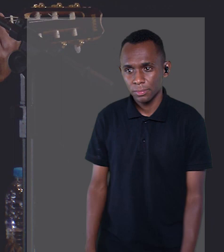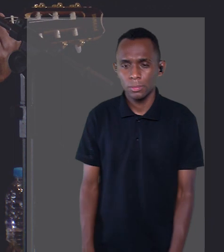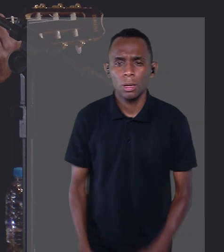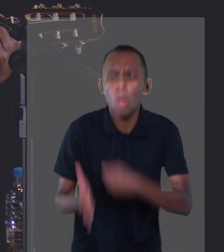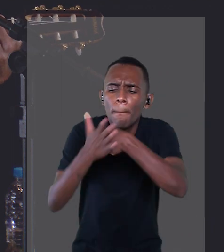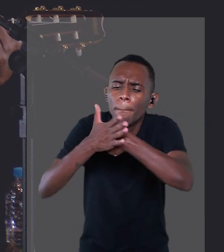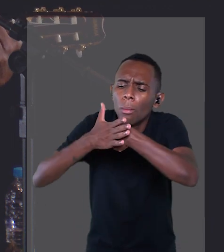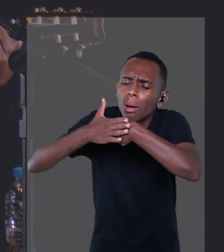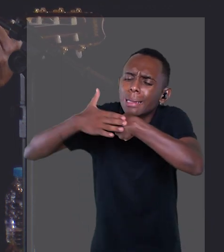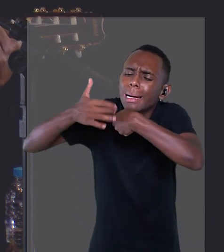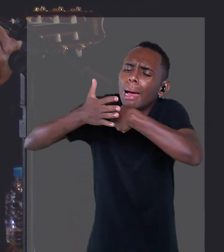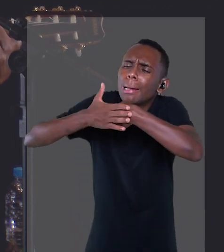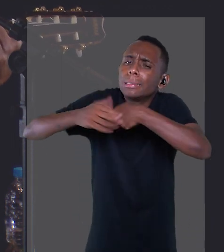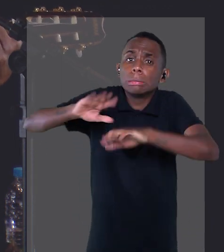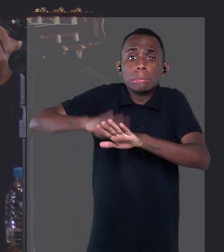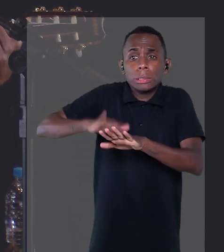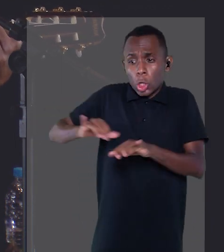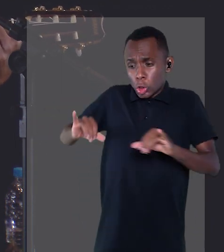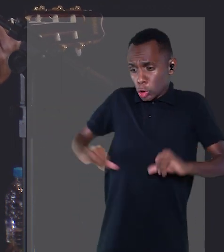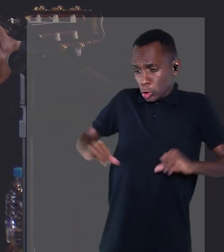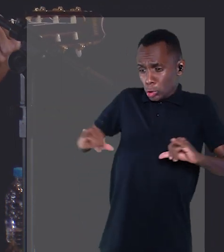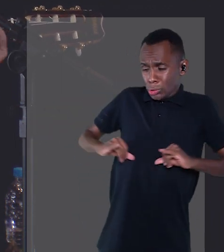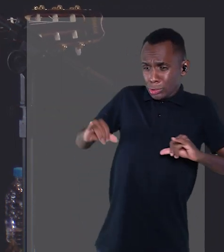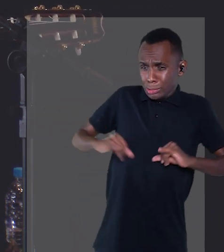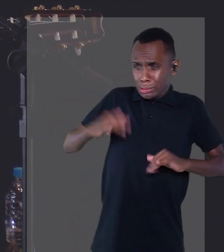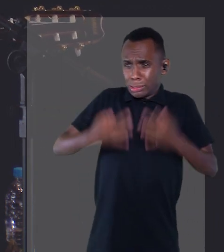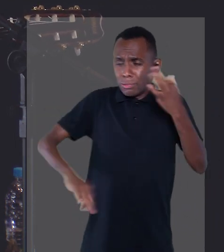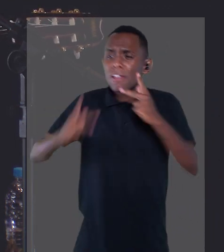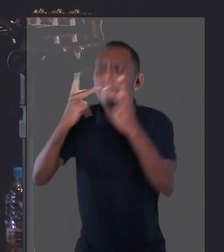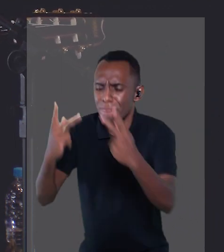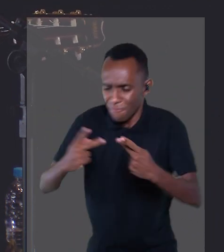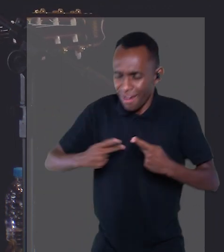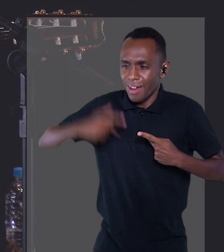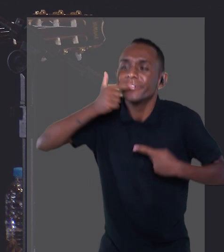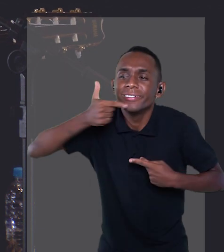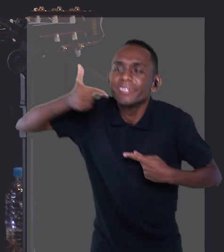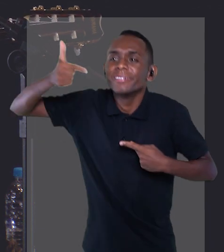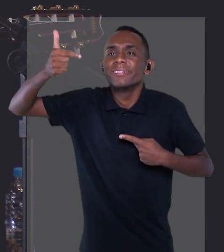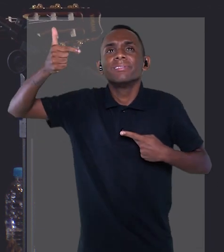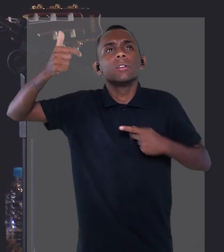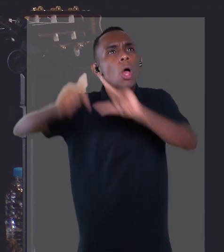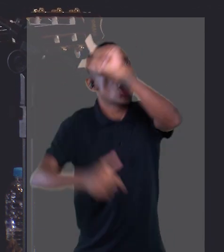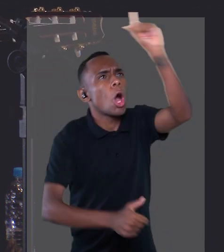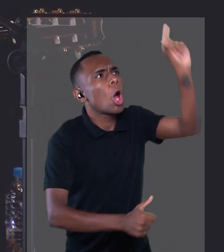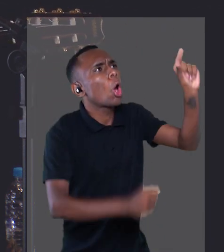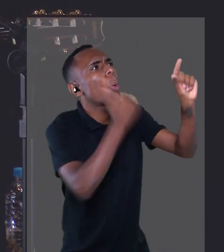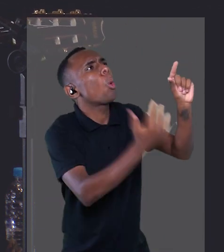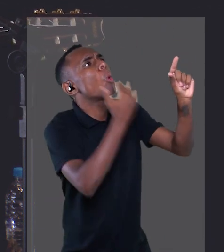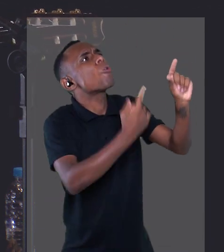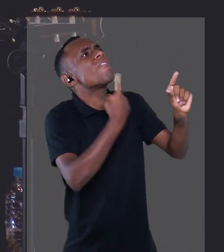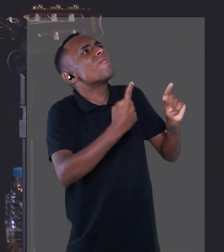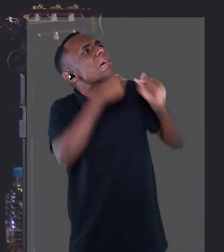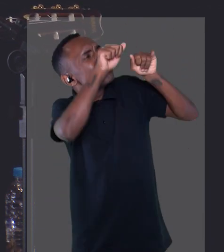Carinho assim machuca, você falou e riu pra mim. A lua cor de sangue, o